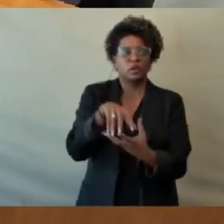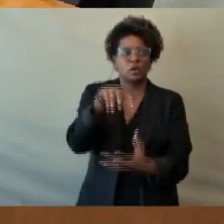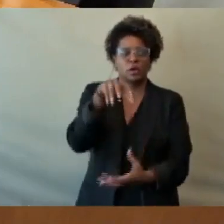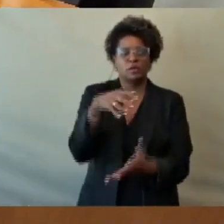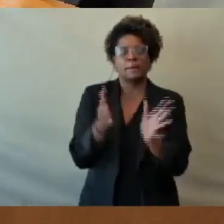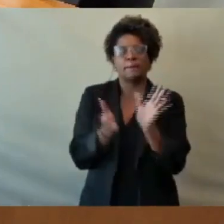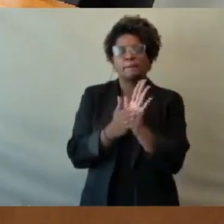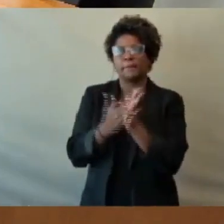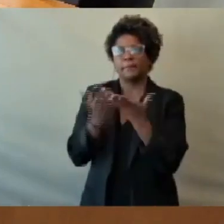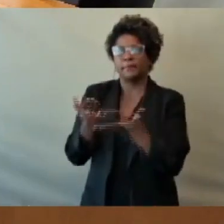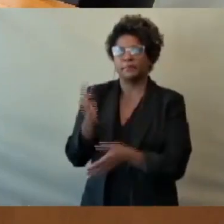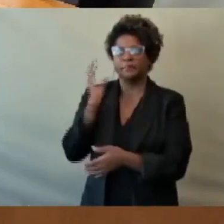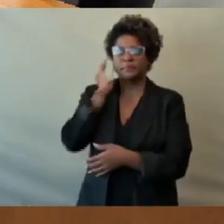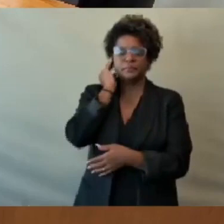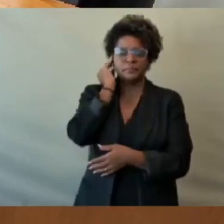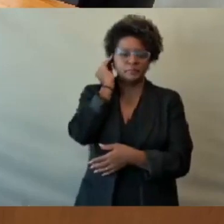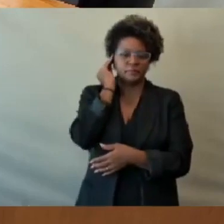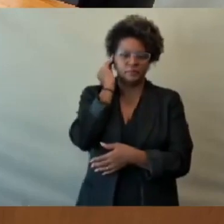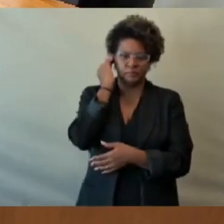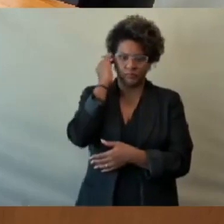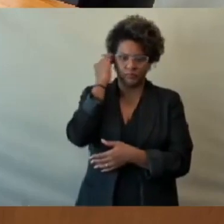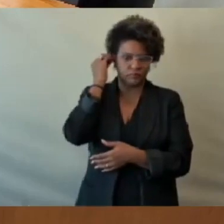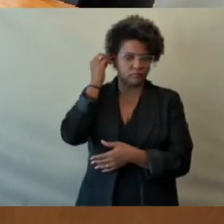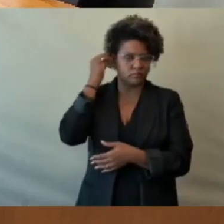Elin, presidente desta comissão.